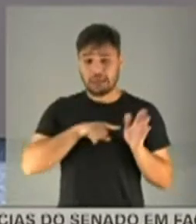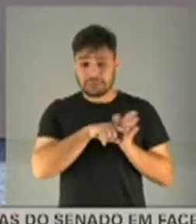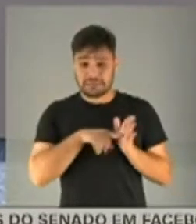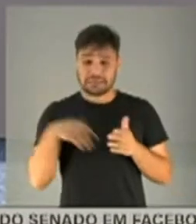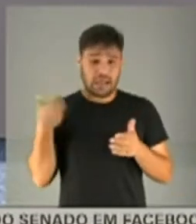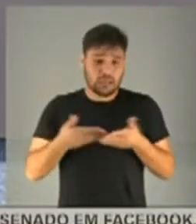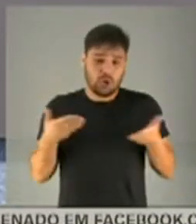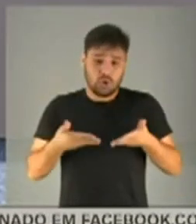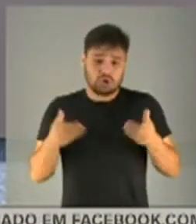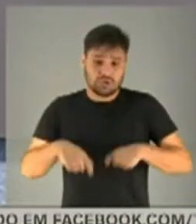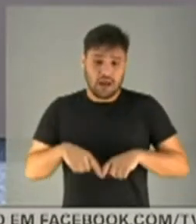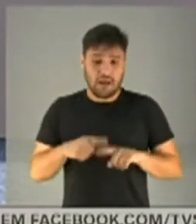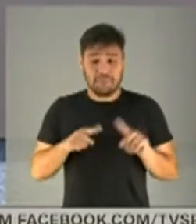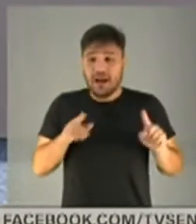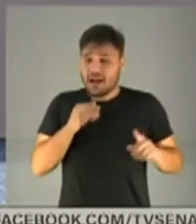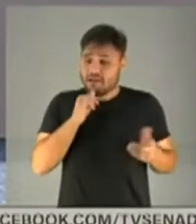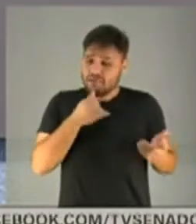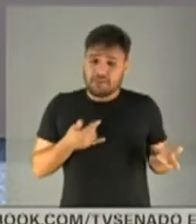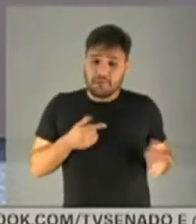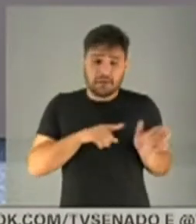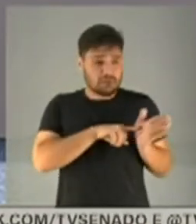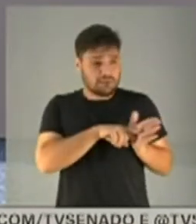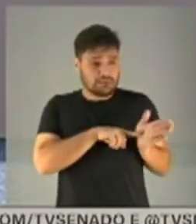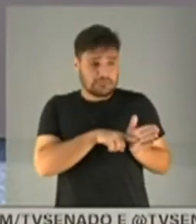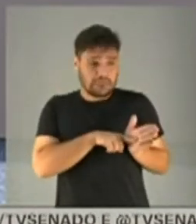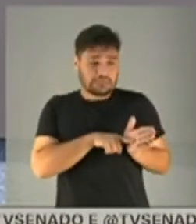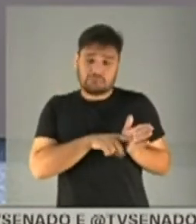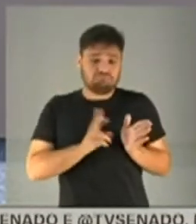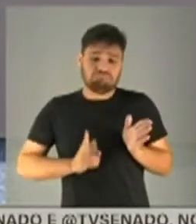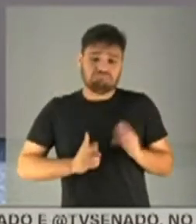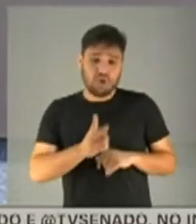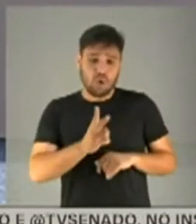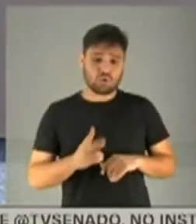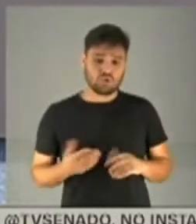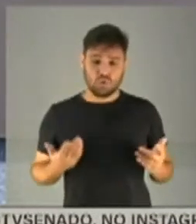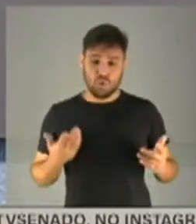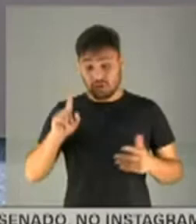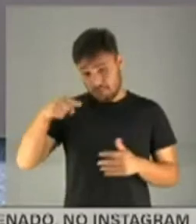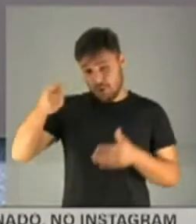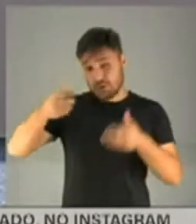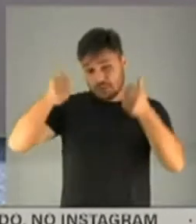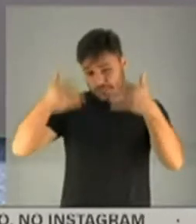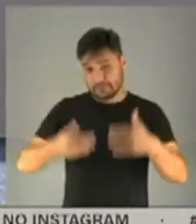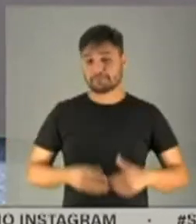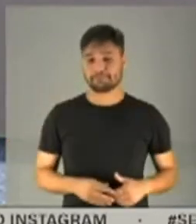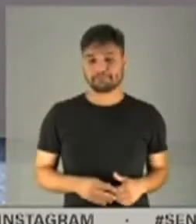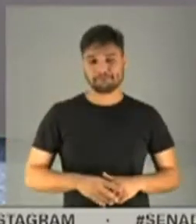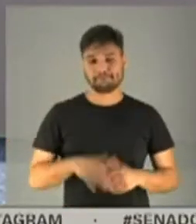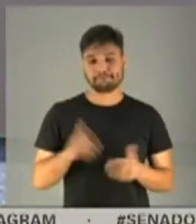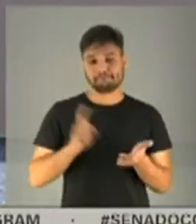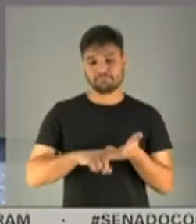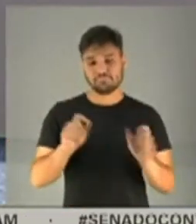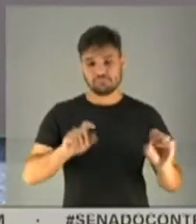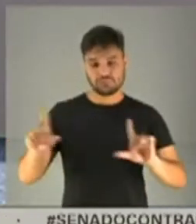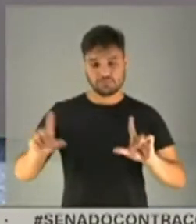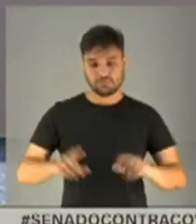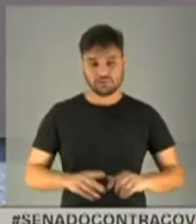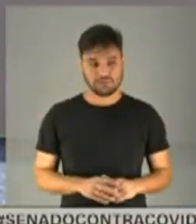hoje. Infelizmente, o estudo não foi continuado e a gente vai falar sobre isso logo no final. Por favor, próximo